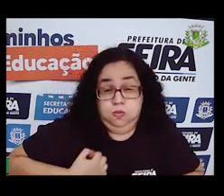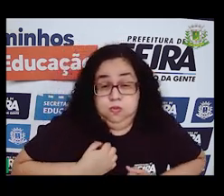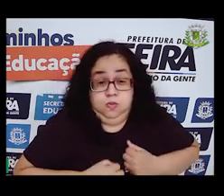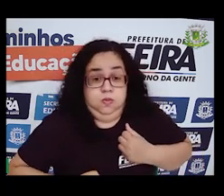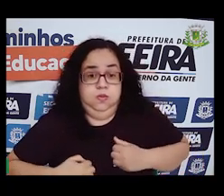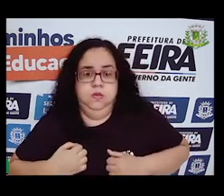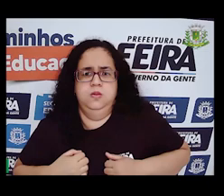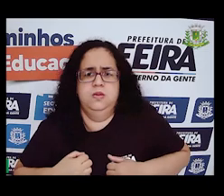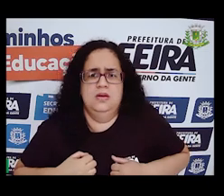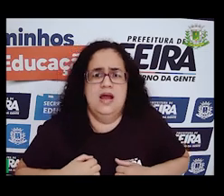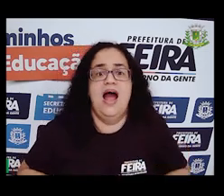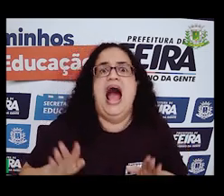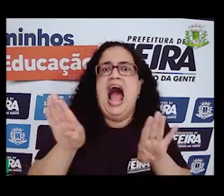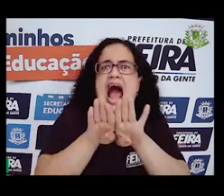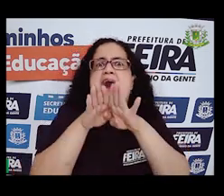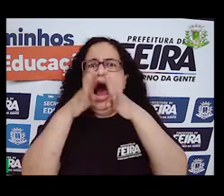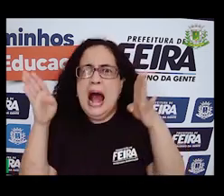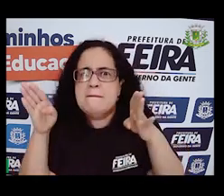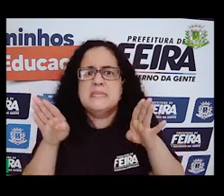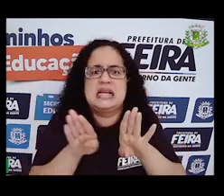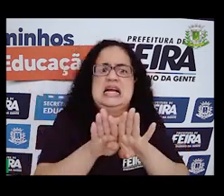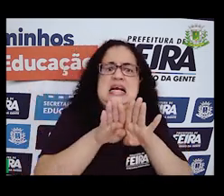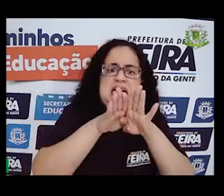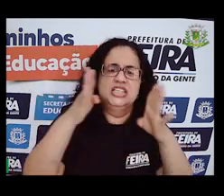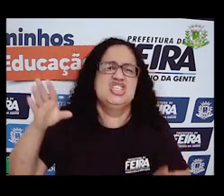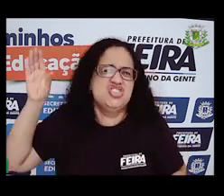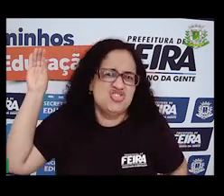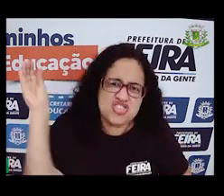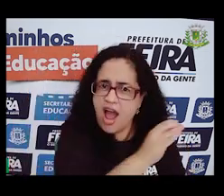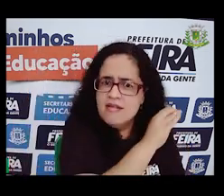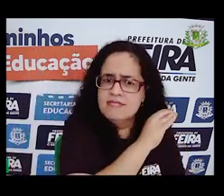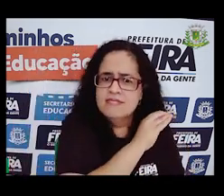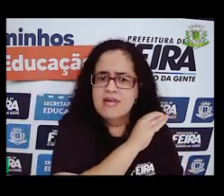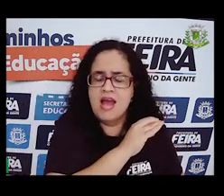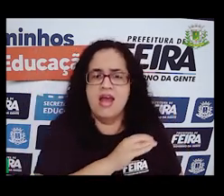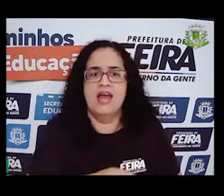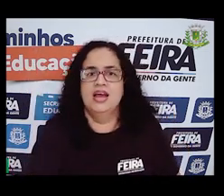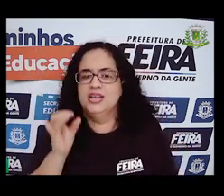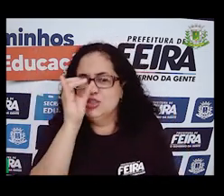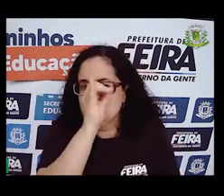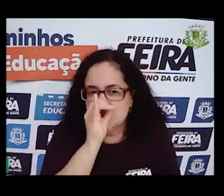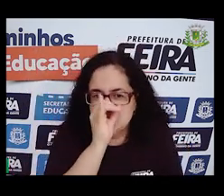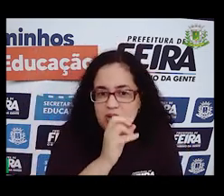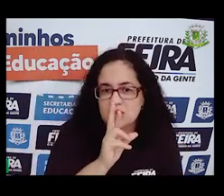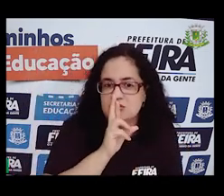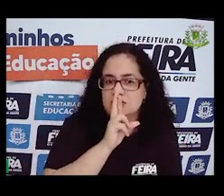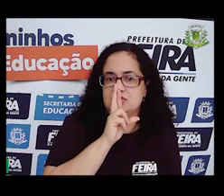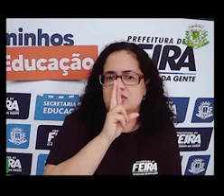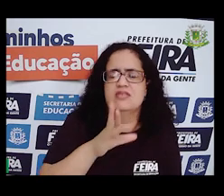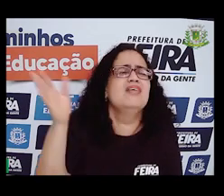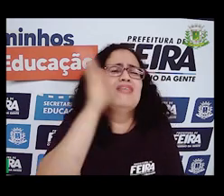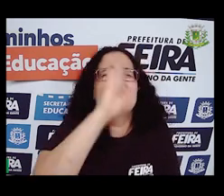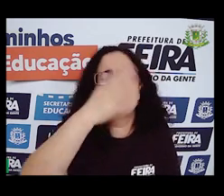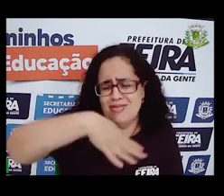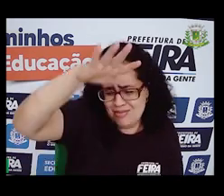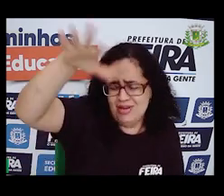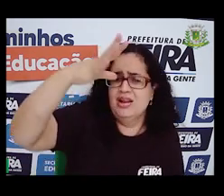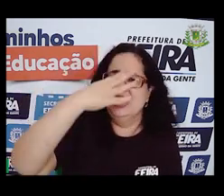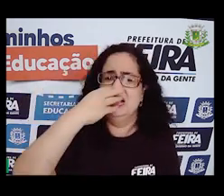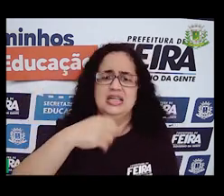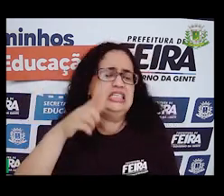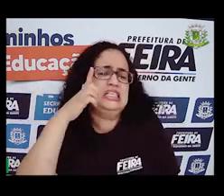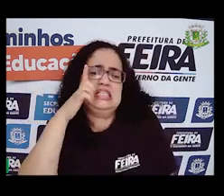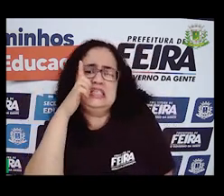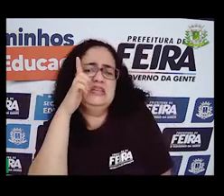e gritou: "Abram a porta já!" E os porquinhos responderam: "Vá embora, seu lobo! Você